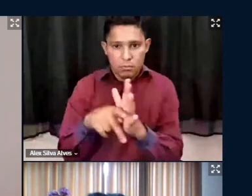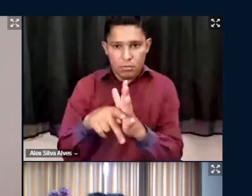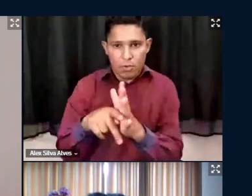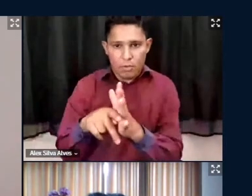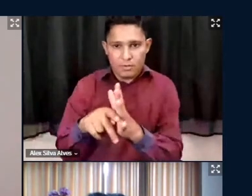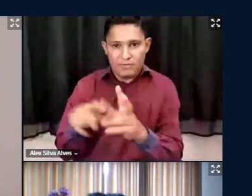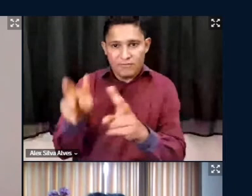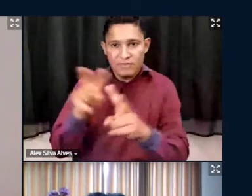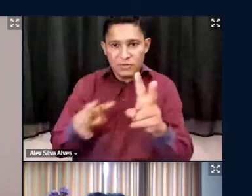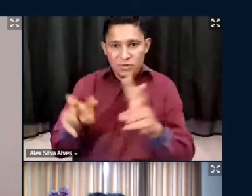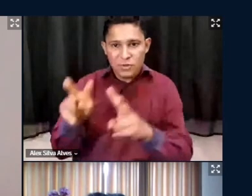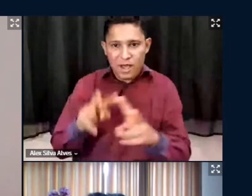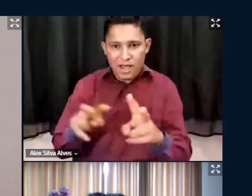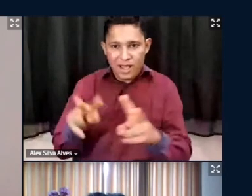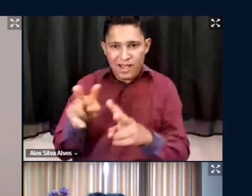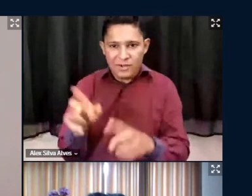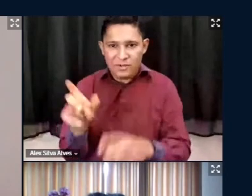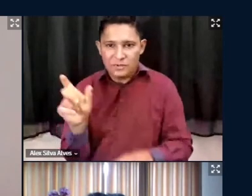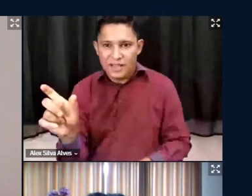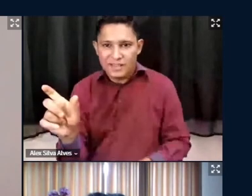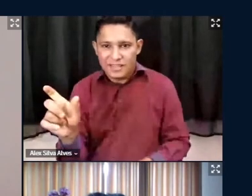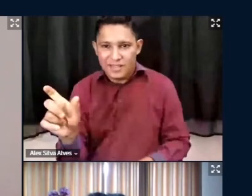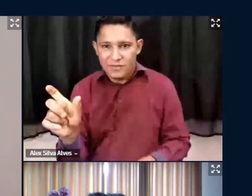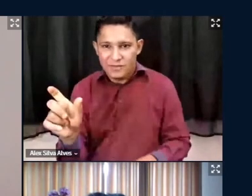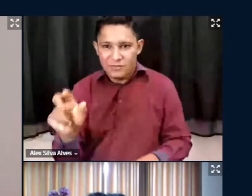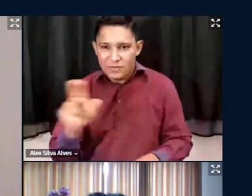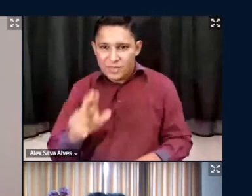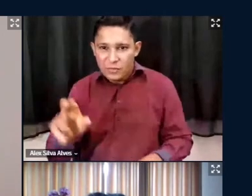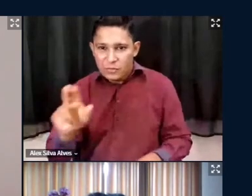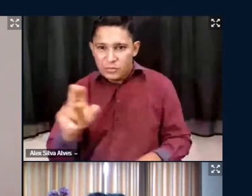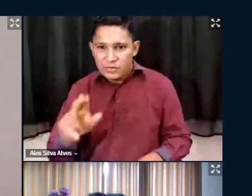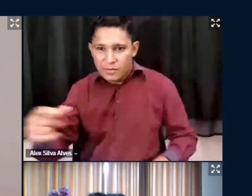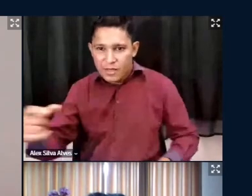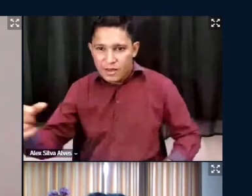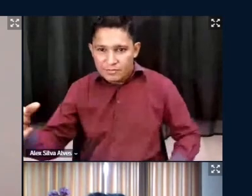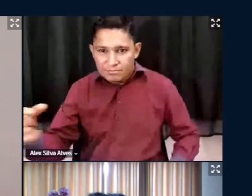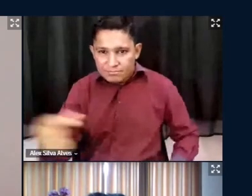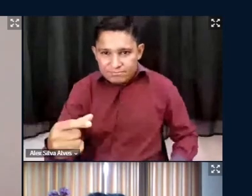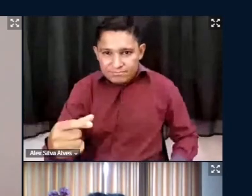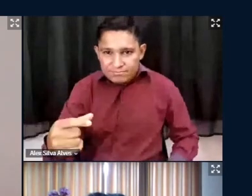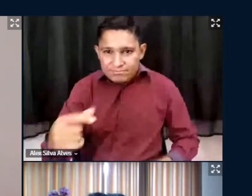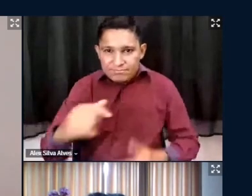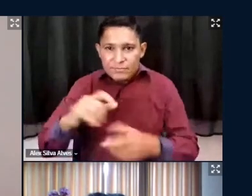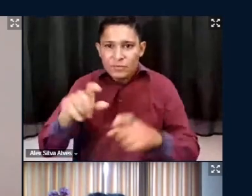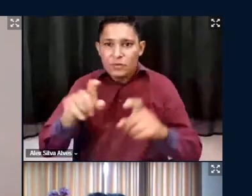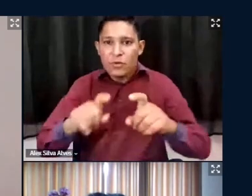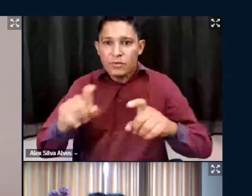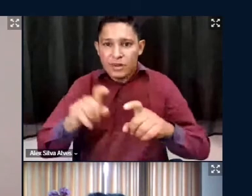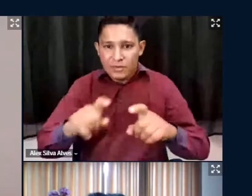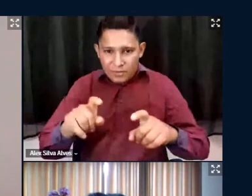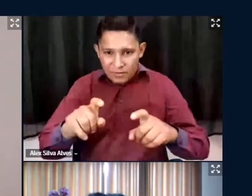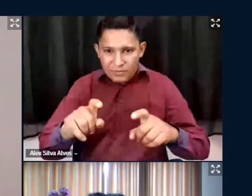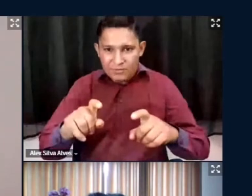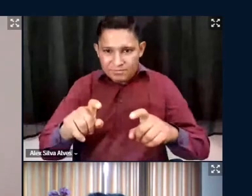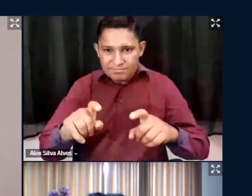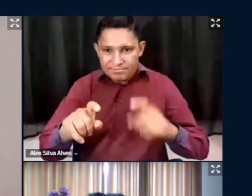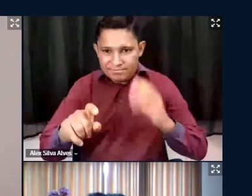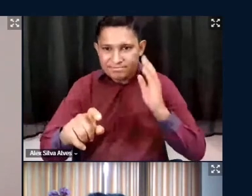forma com que ele apresenta, é essa, de uma forma visual, o que apresenta é essa.